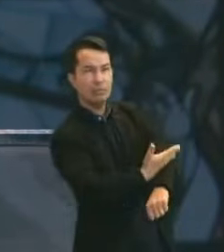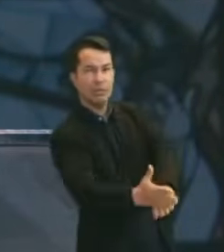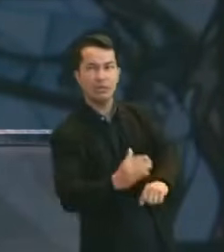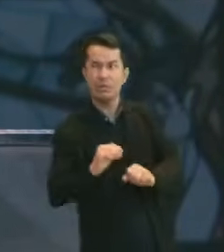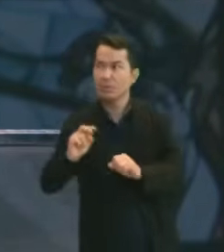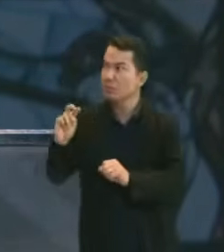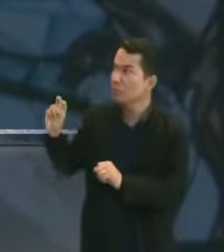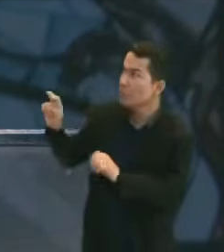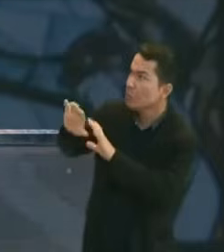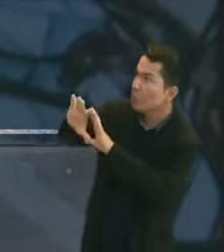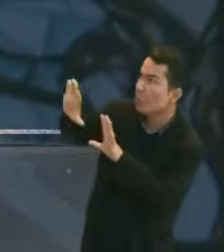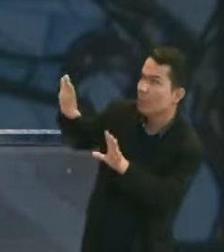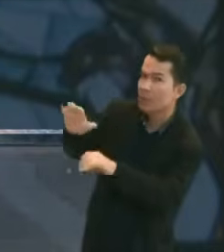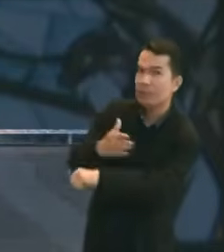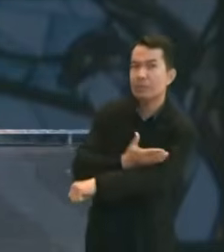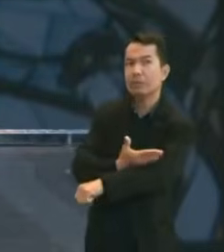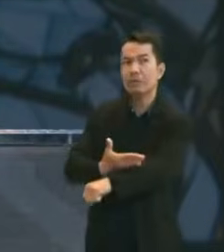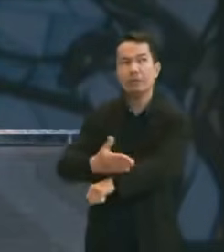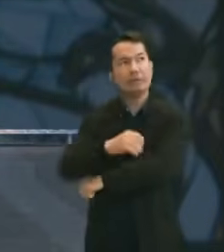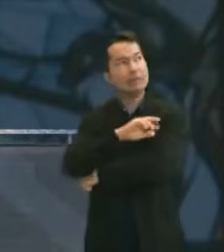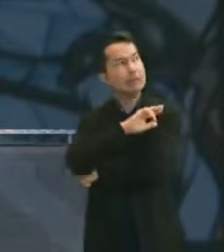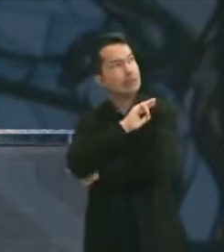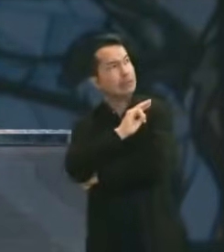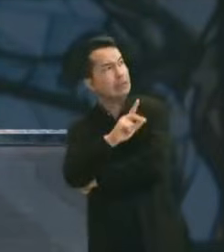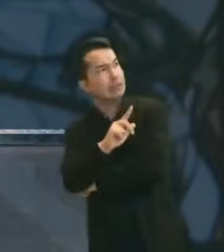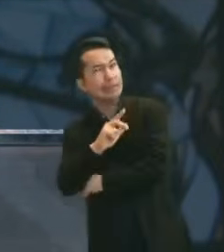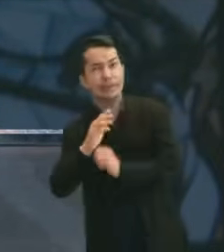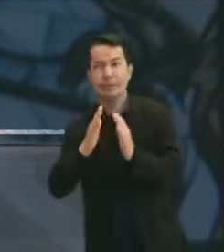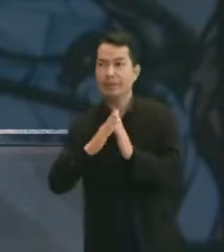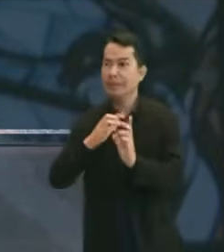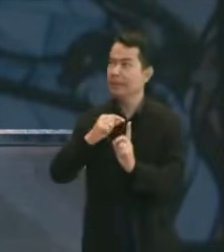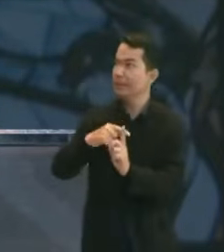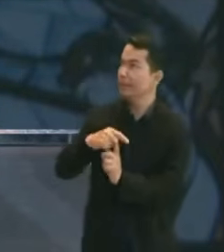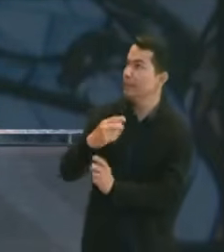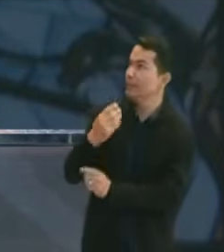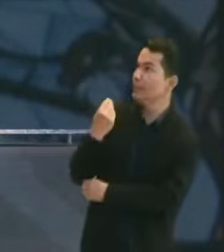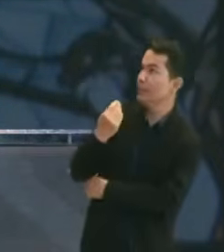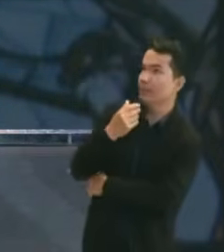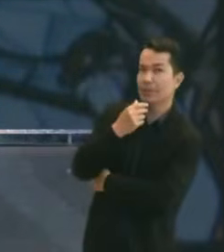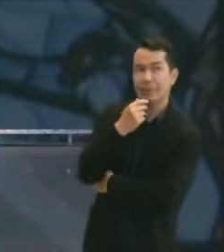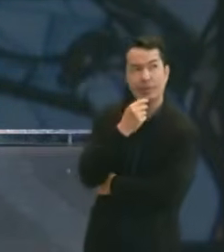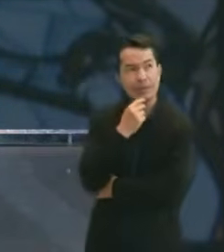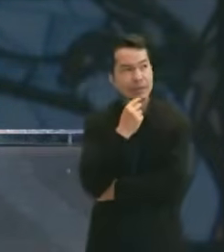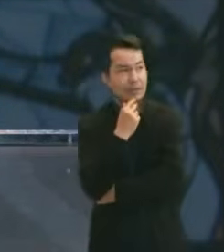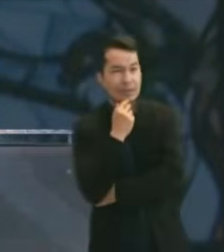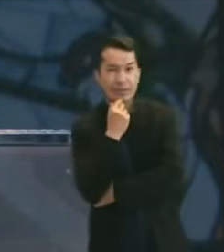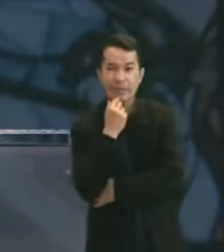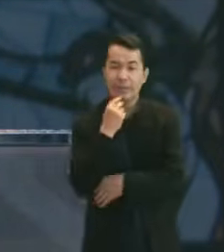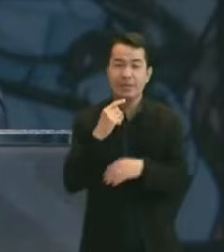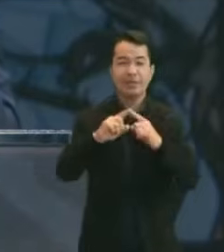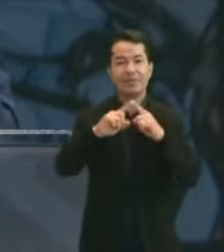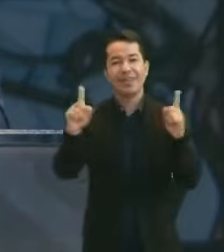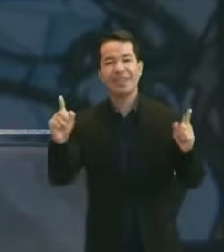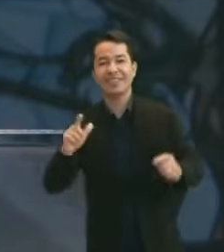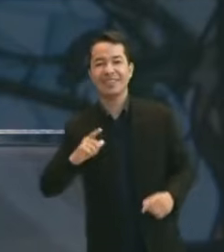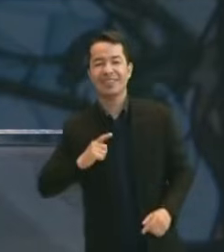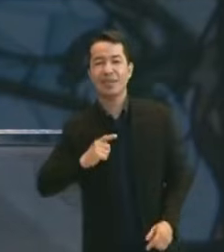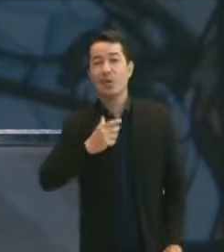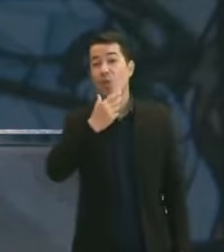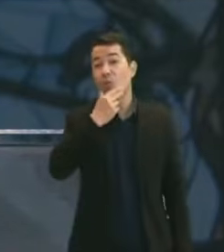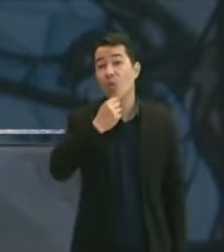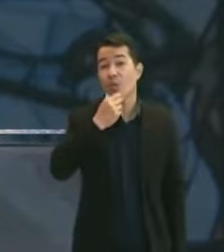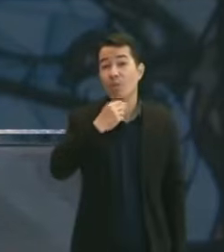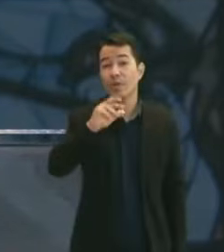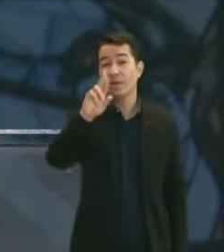é essa? E sabe como foi bom ter um adolescente, o nome dele Rafael, que por 6 meses ele caminhou comigo